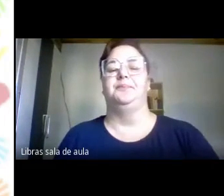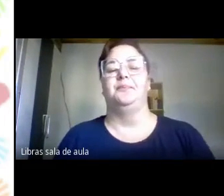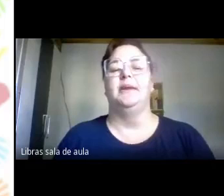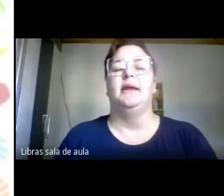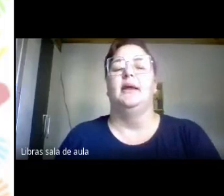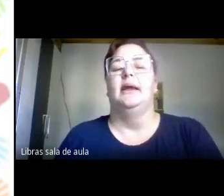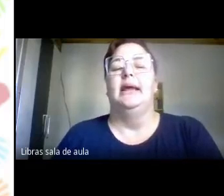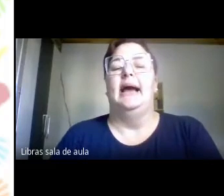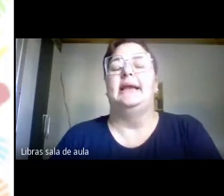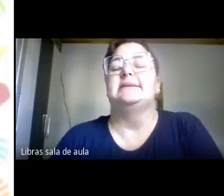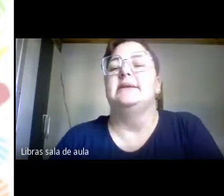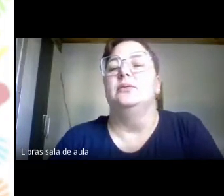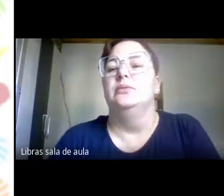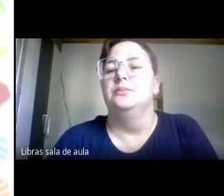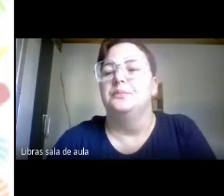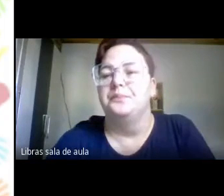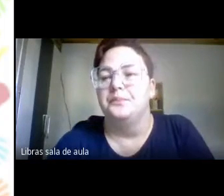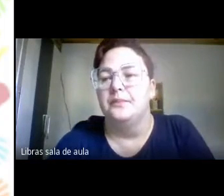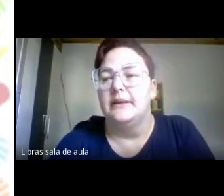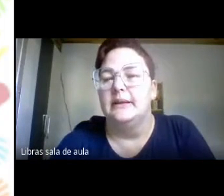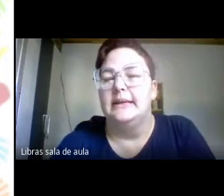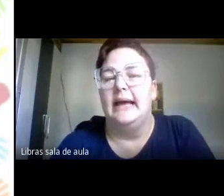Aqui. A questão